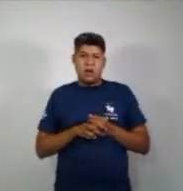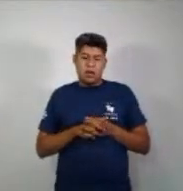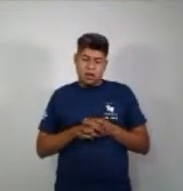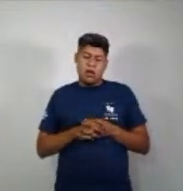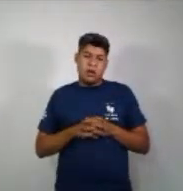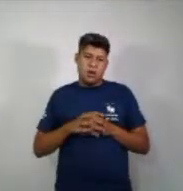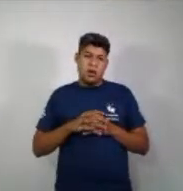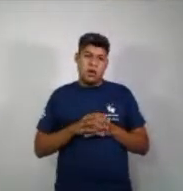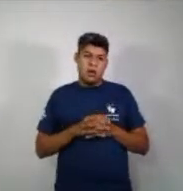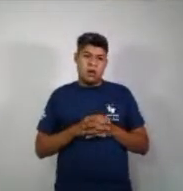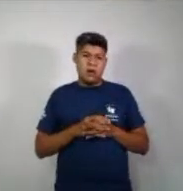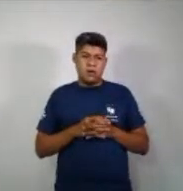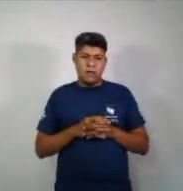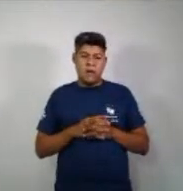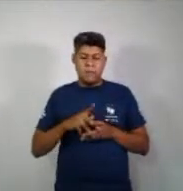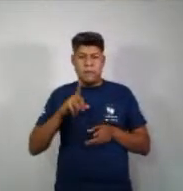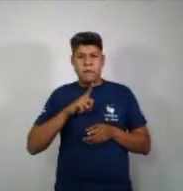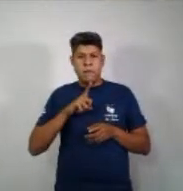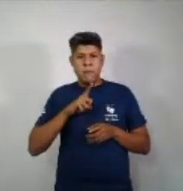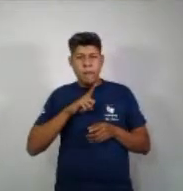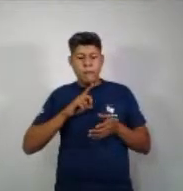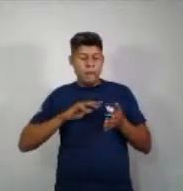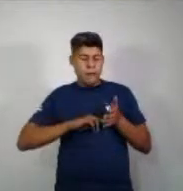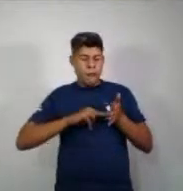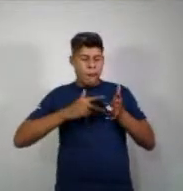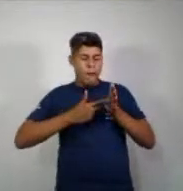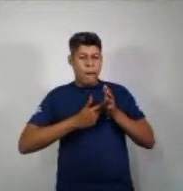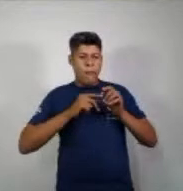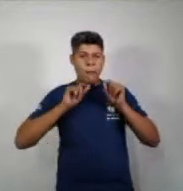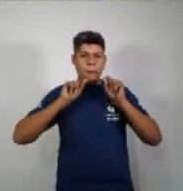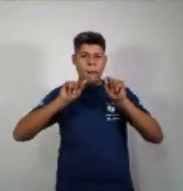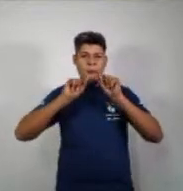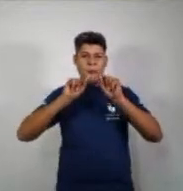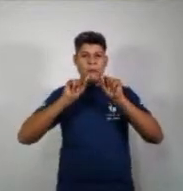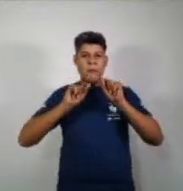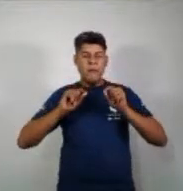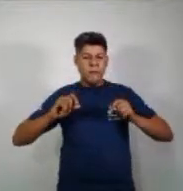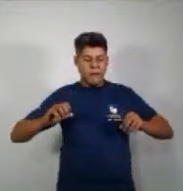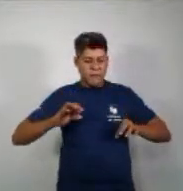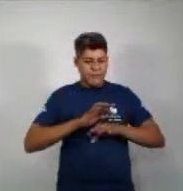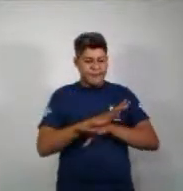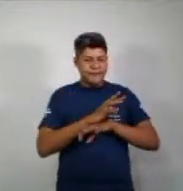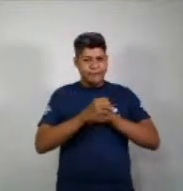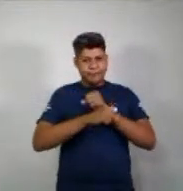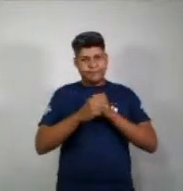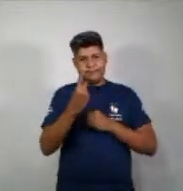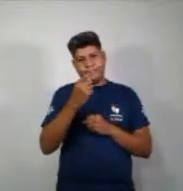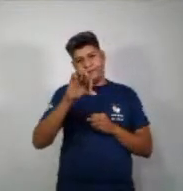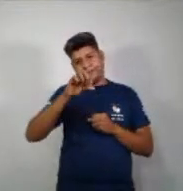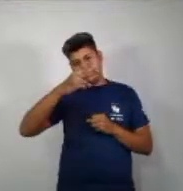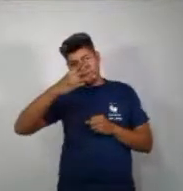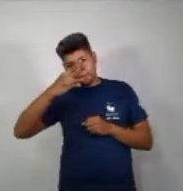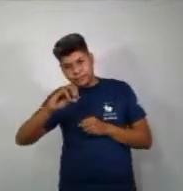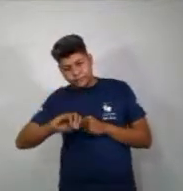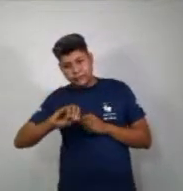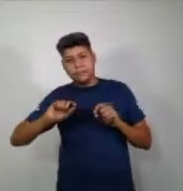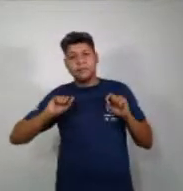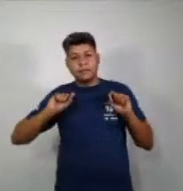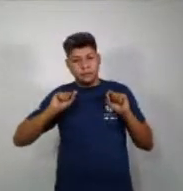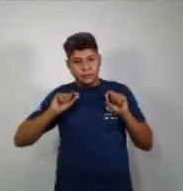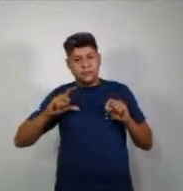ele organiza e traduz. No final dos anos 30, lá na Hungria, ele tem